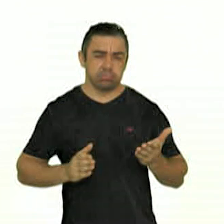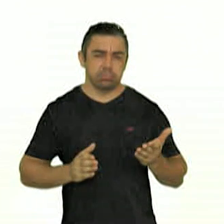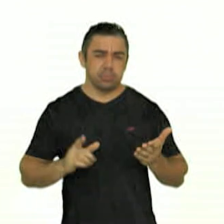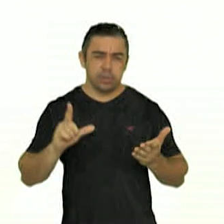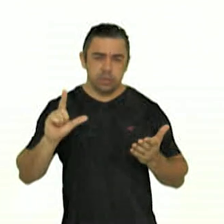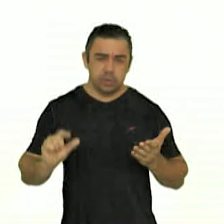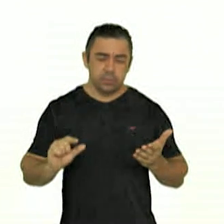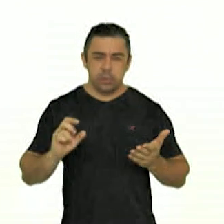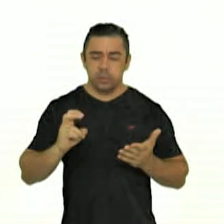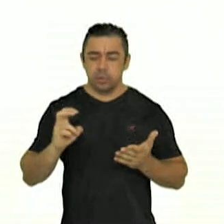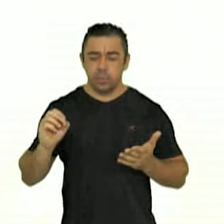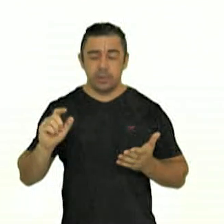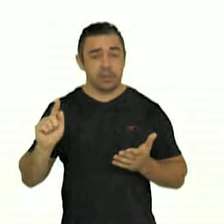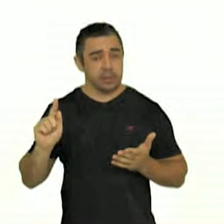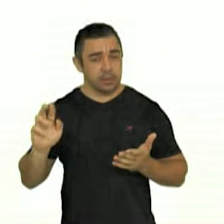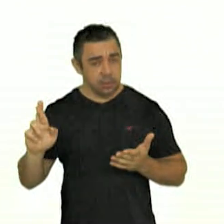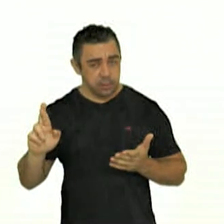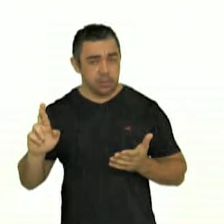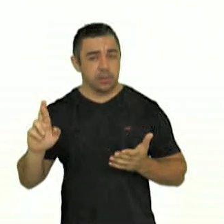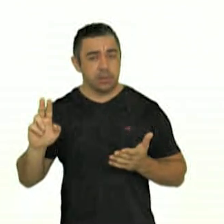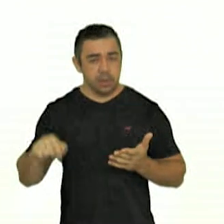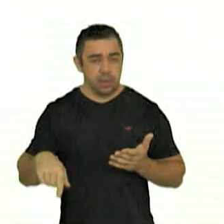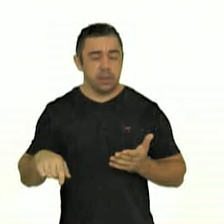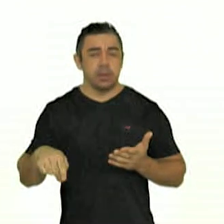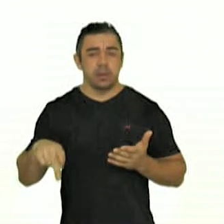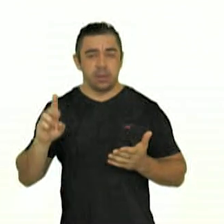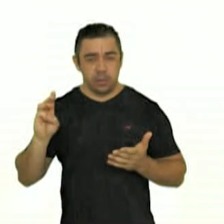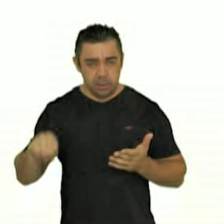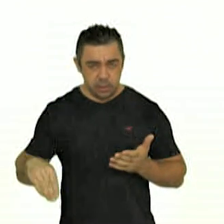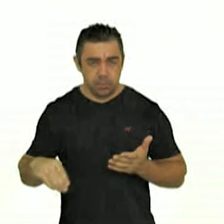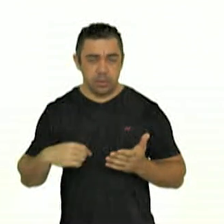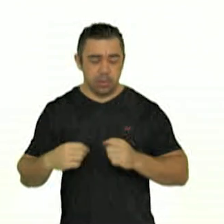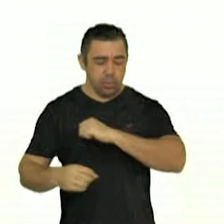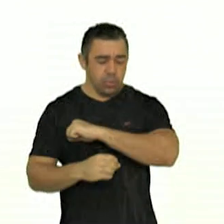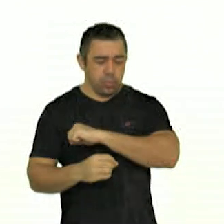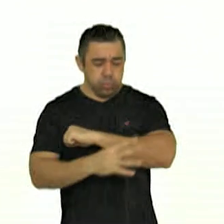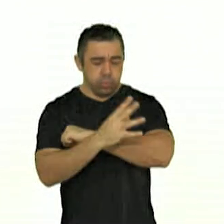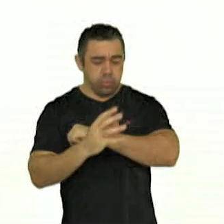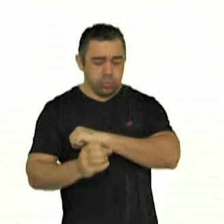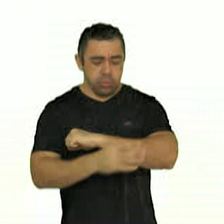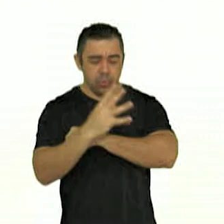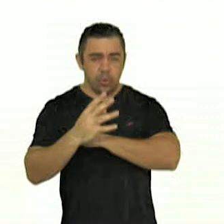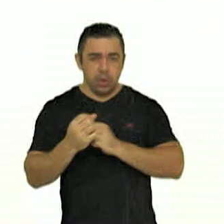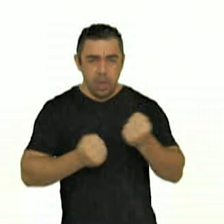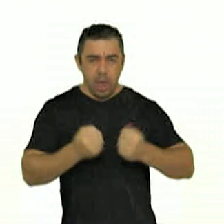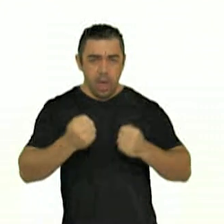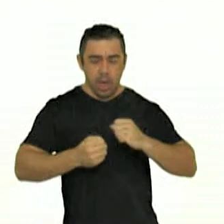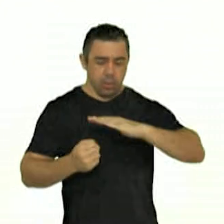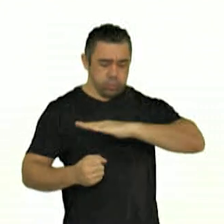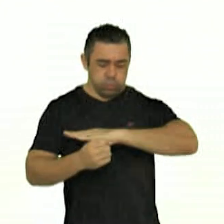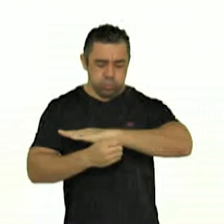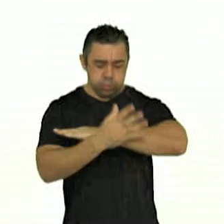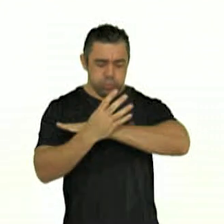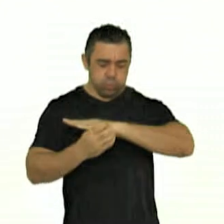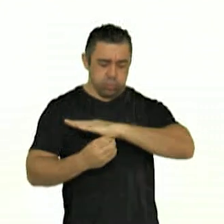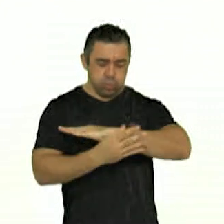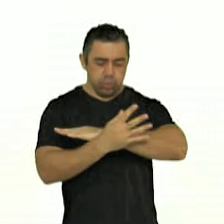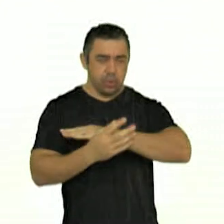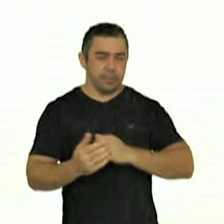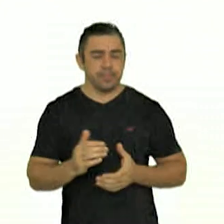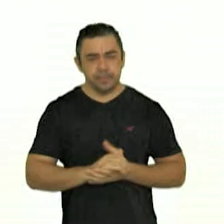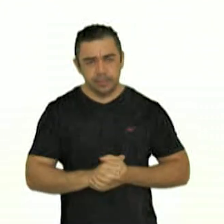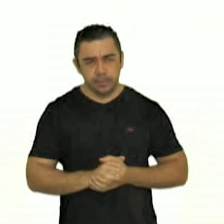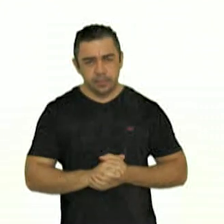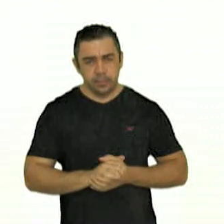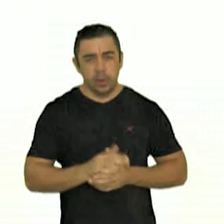gramas por quilômetro de emissão pelo tubo de escape, né, dos gases poluentes. A introdução